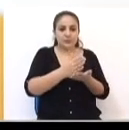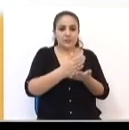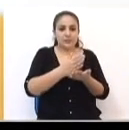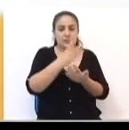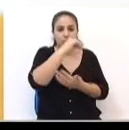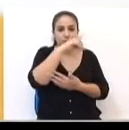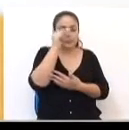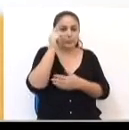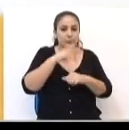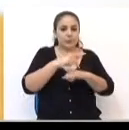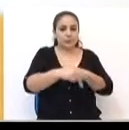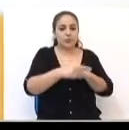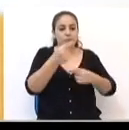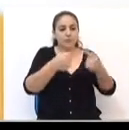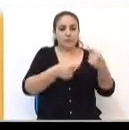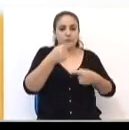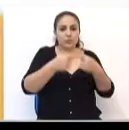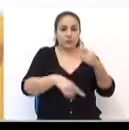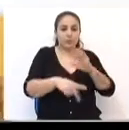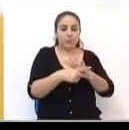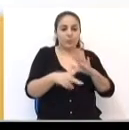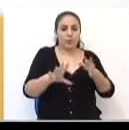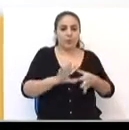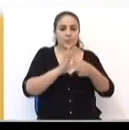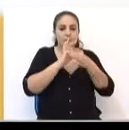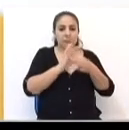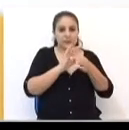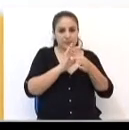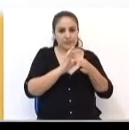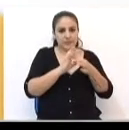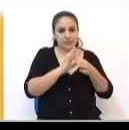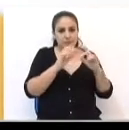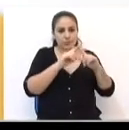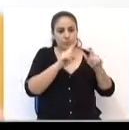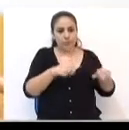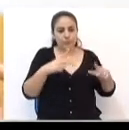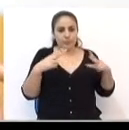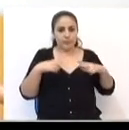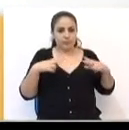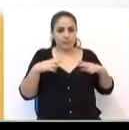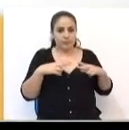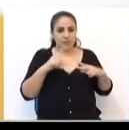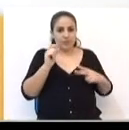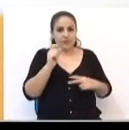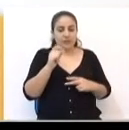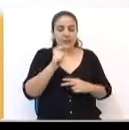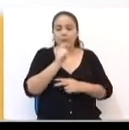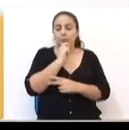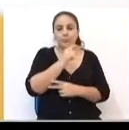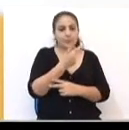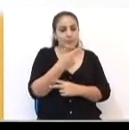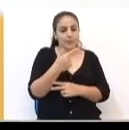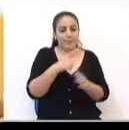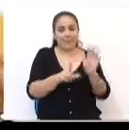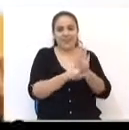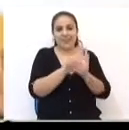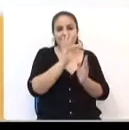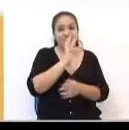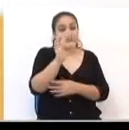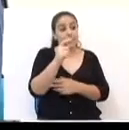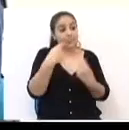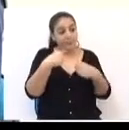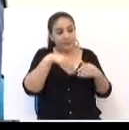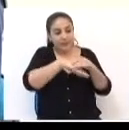Passo Fundo e na Câmara de Vereadores uma discussão das parcerias público-privadas, que é uma legislação que o município ainda não possui, é uma lei federal que precisa